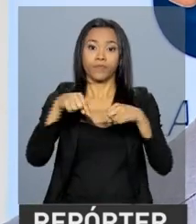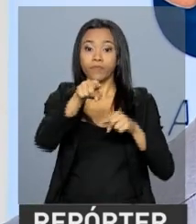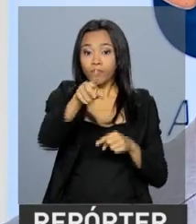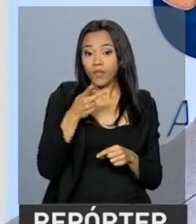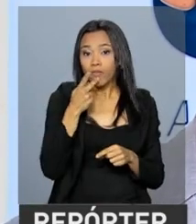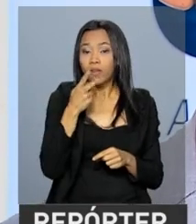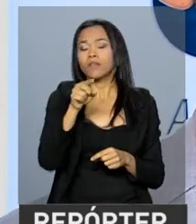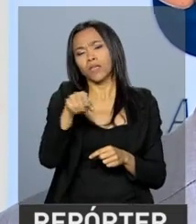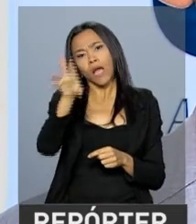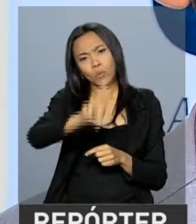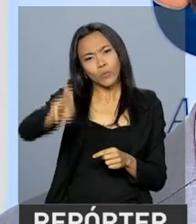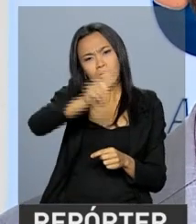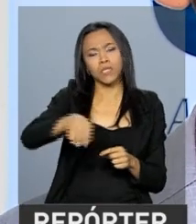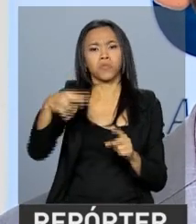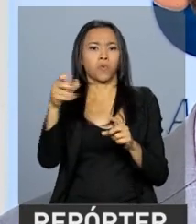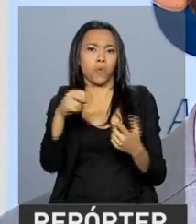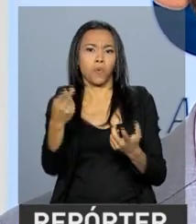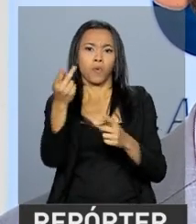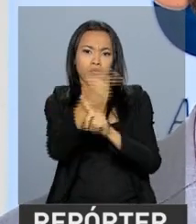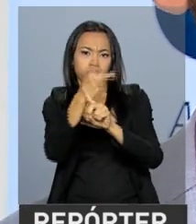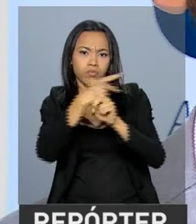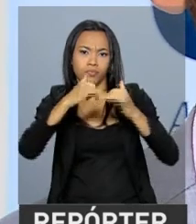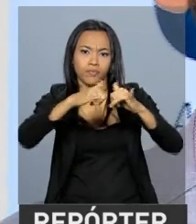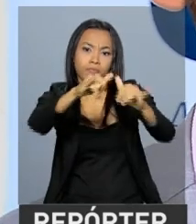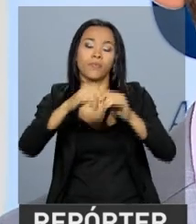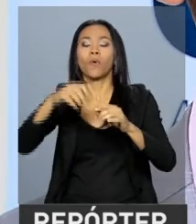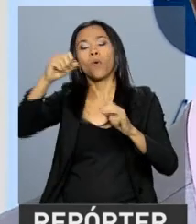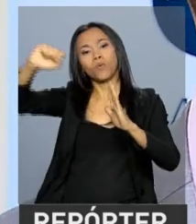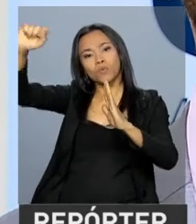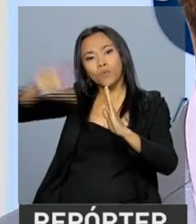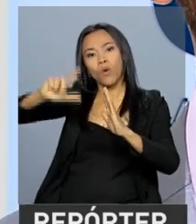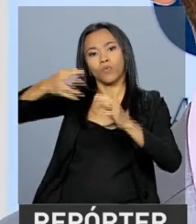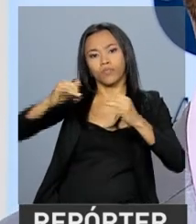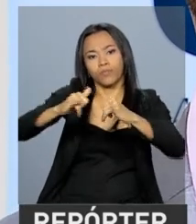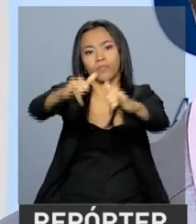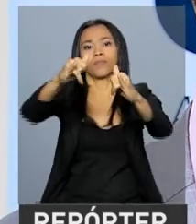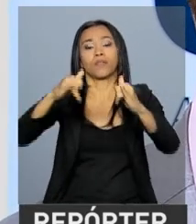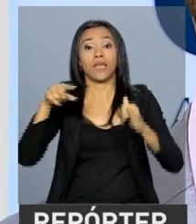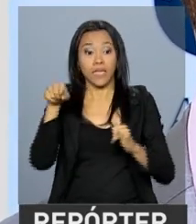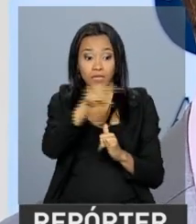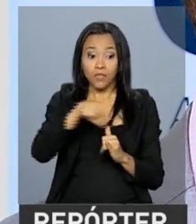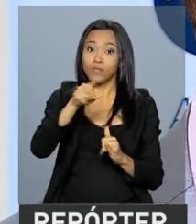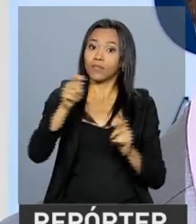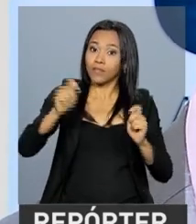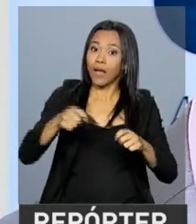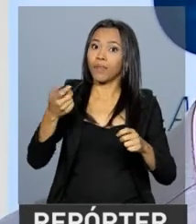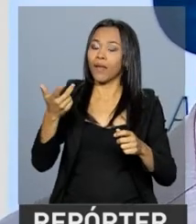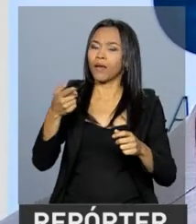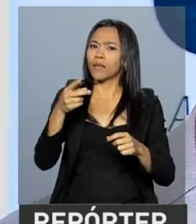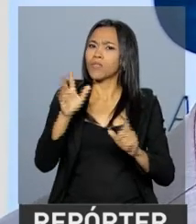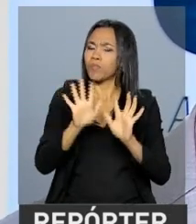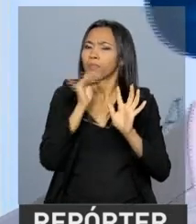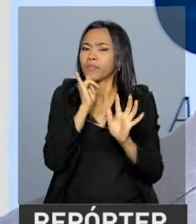de alguma fonte renovável e aí a energia que lhe gerar injetar na rede fica como crédito pra ele então no final